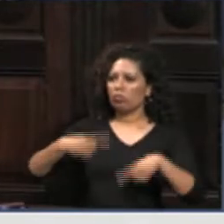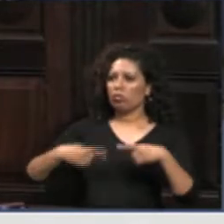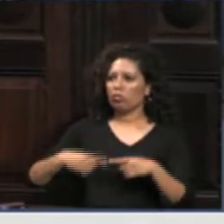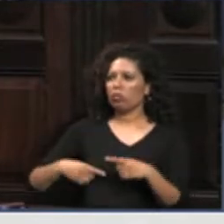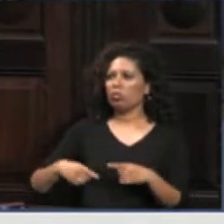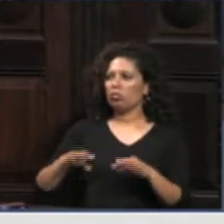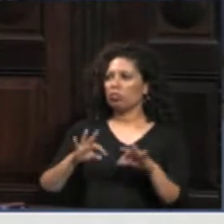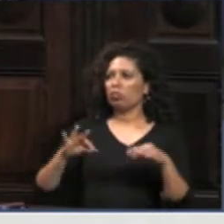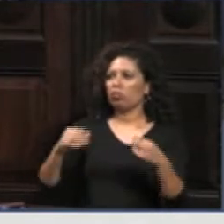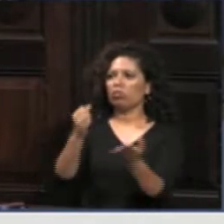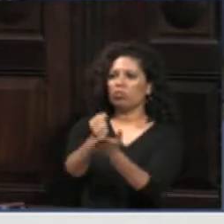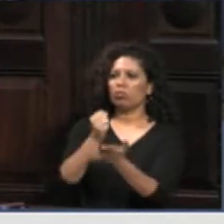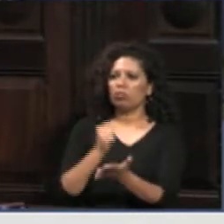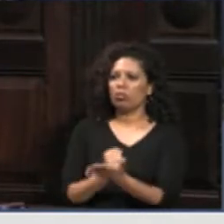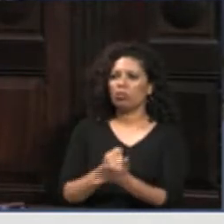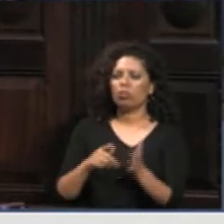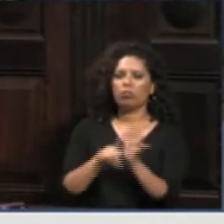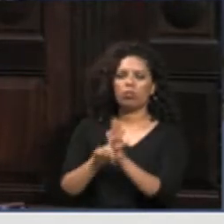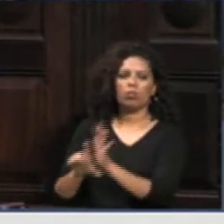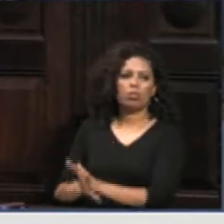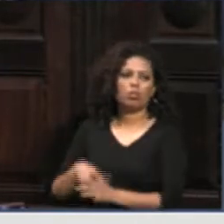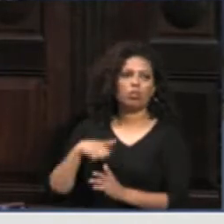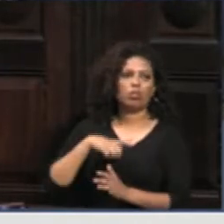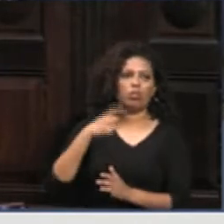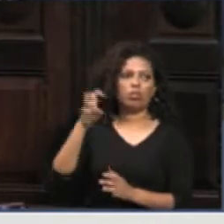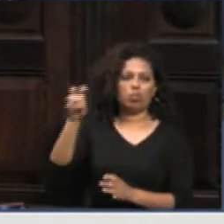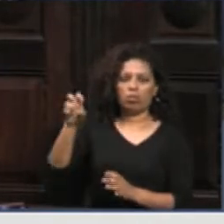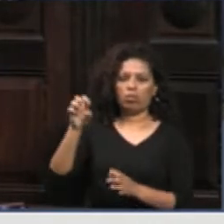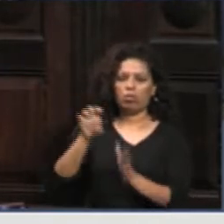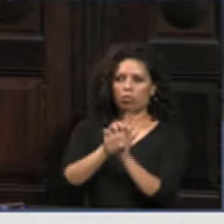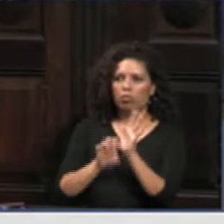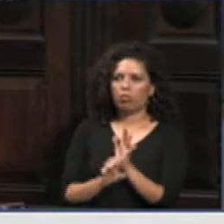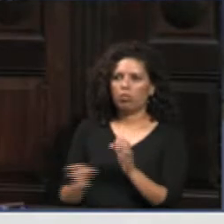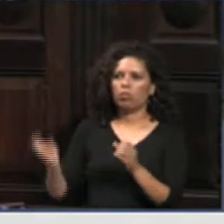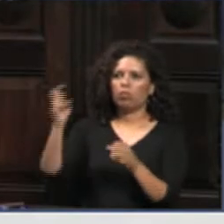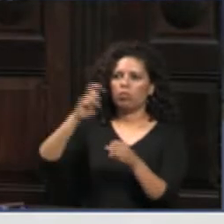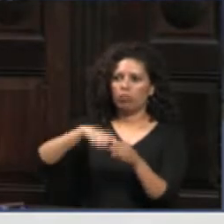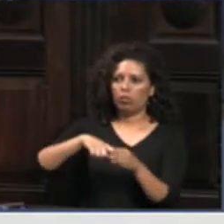discutir, encerra da discussão, o projeto recebeu 5 emendas e retorna às comissões